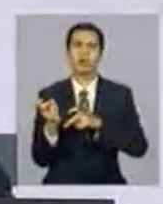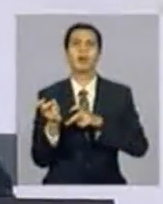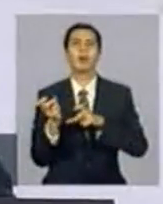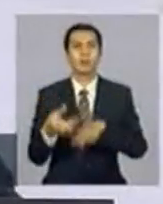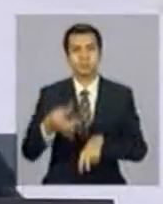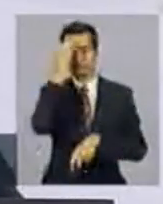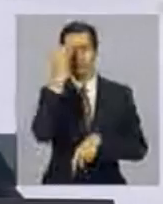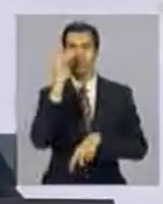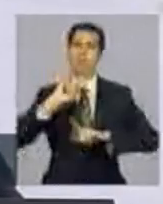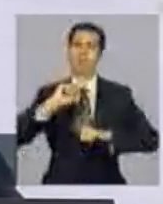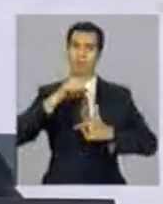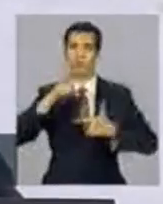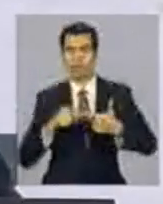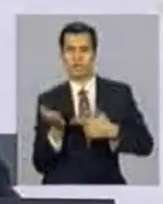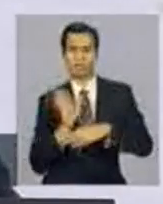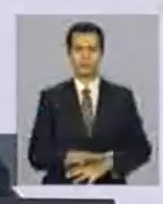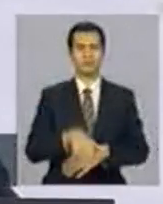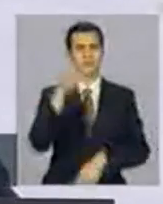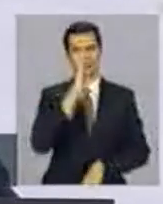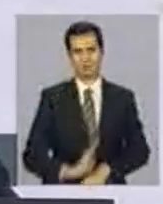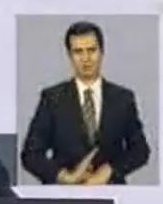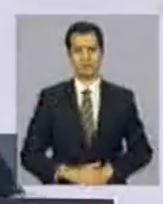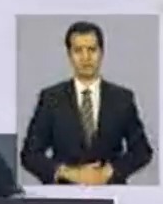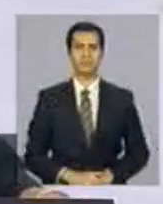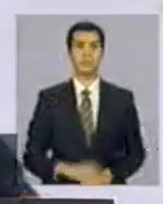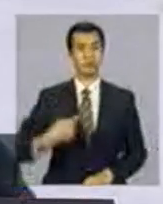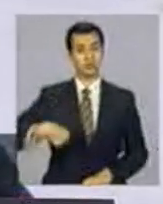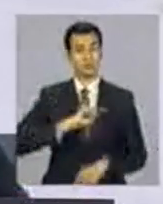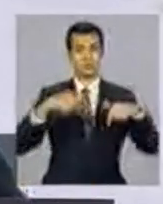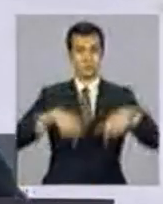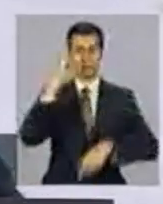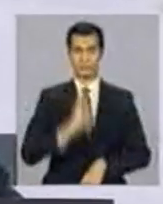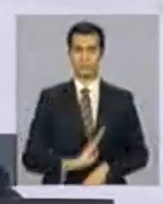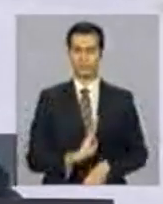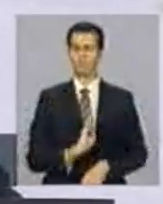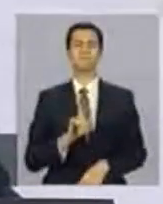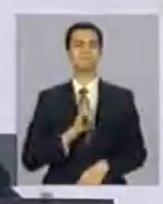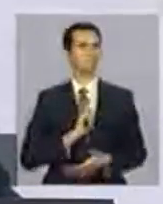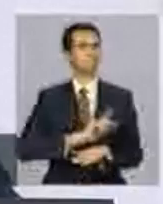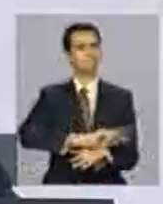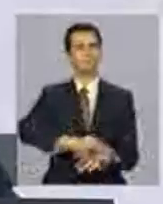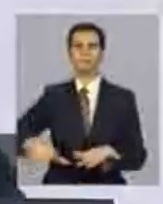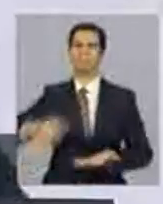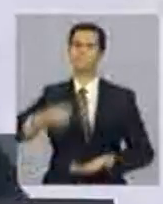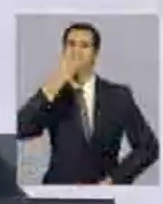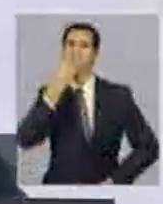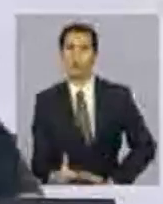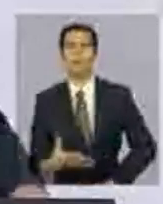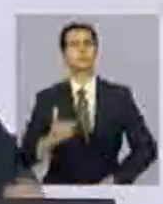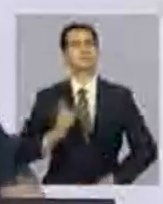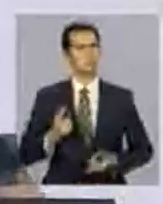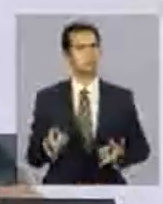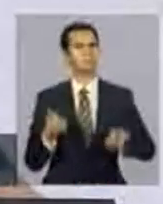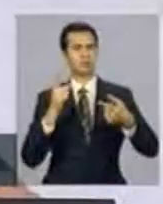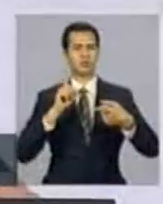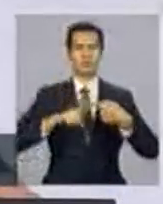Brasil. Nós somos, de fato, um país muito rico. Nós temos petróleo,